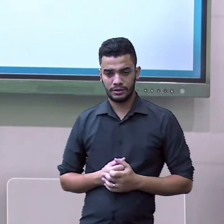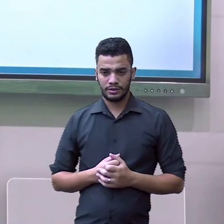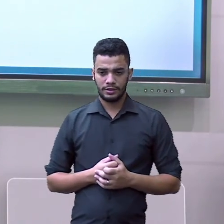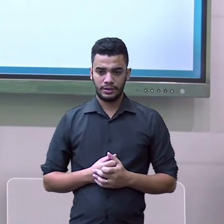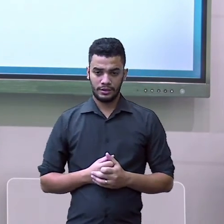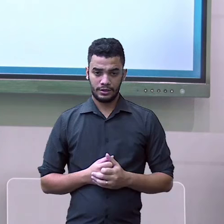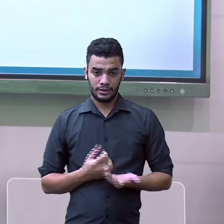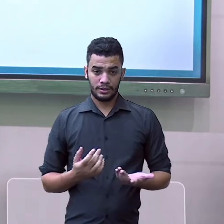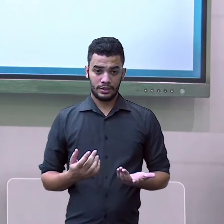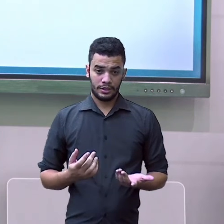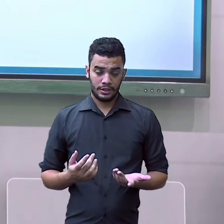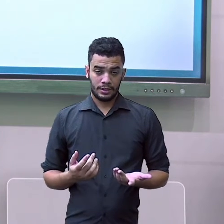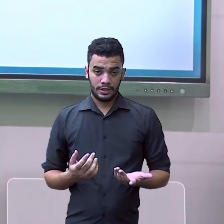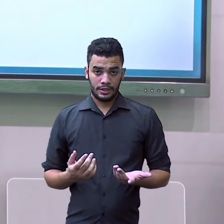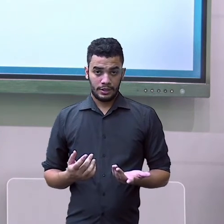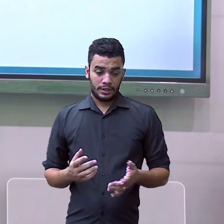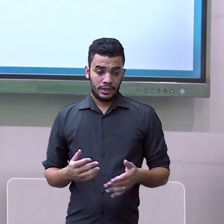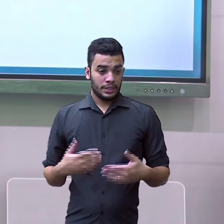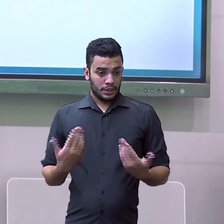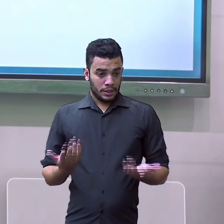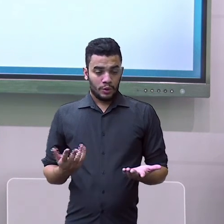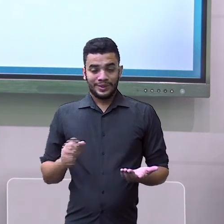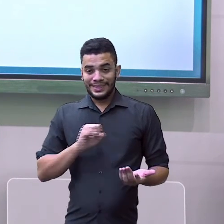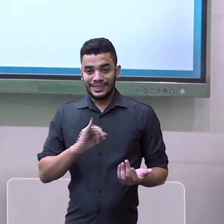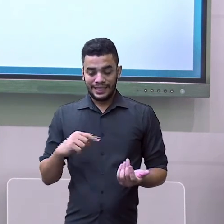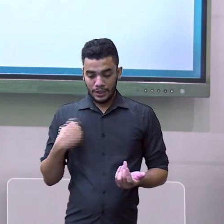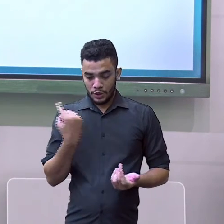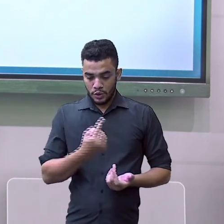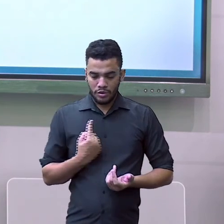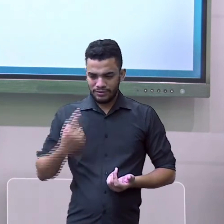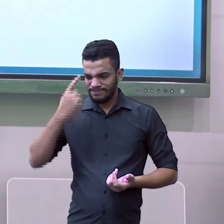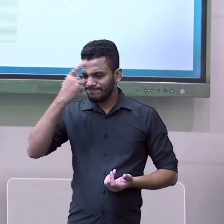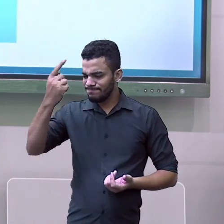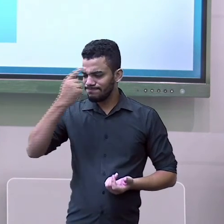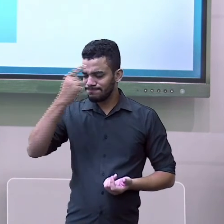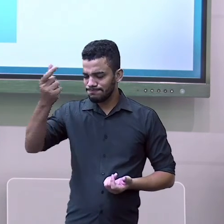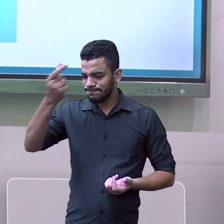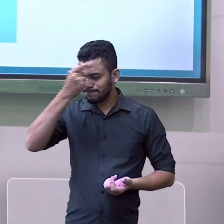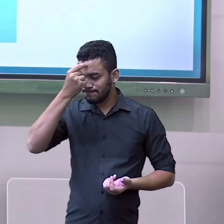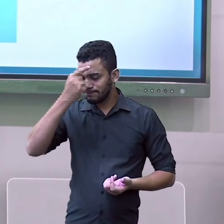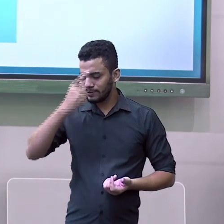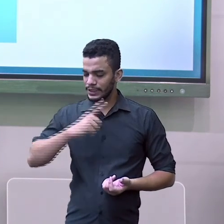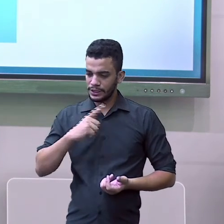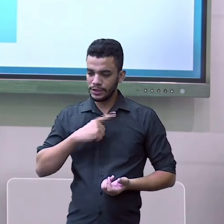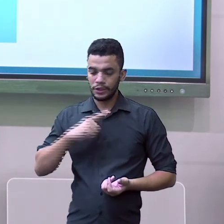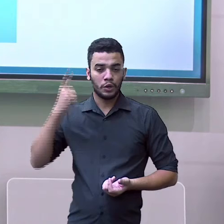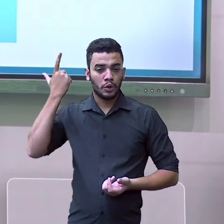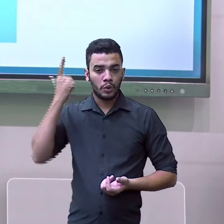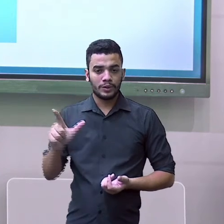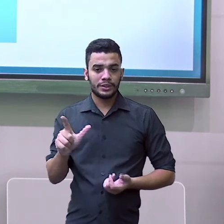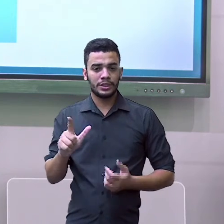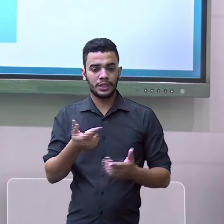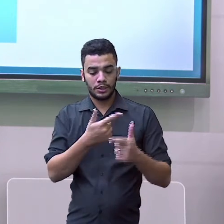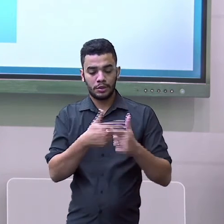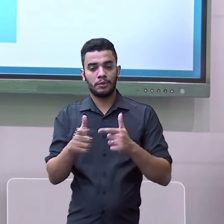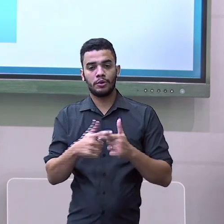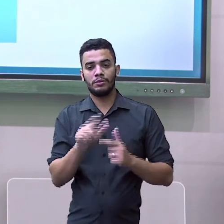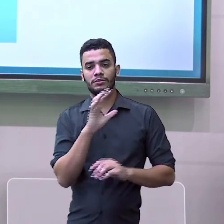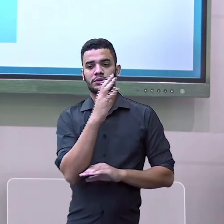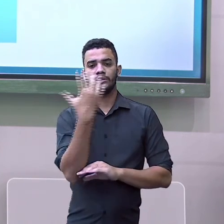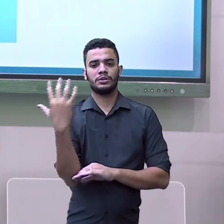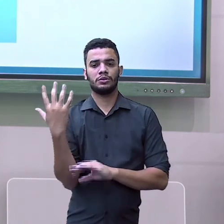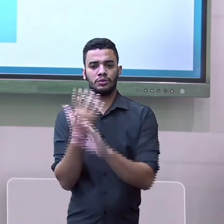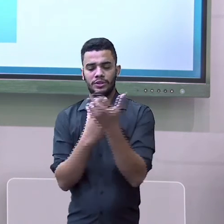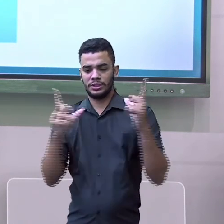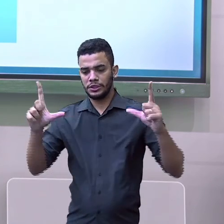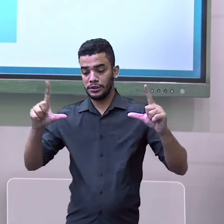acontecimentos poderiam ser menos drásticos, não acha? Isso se nós fizéssemos o uso moderado